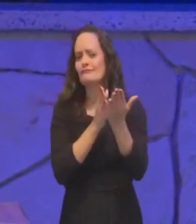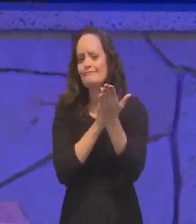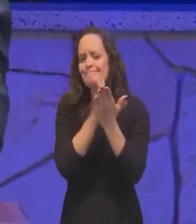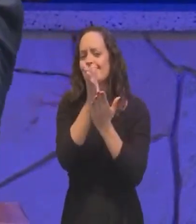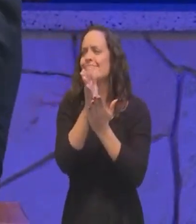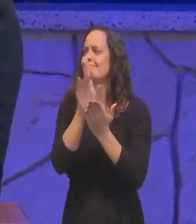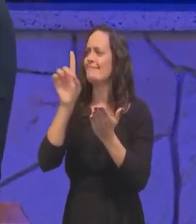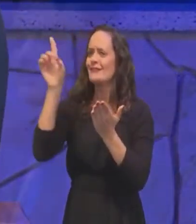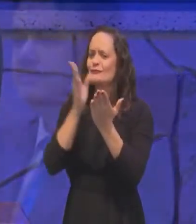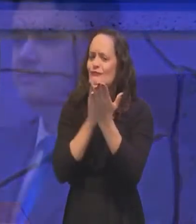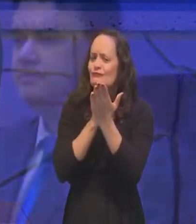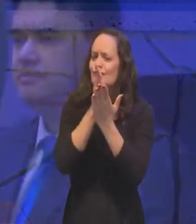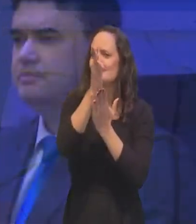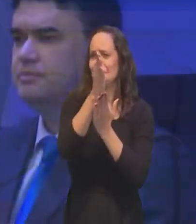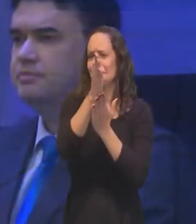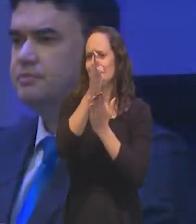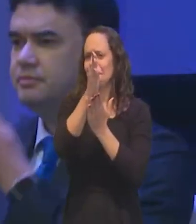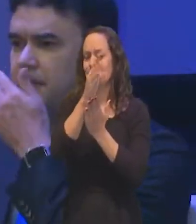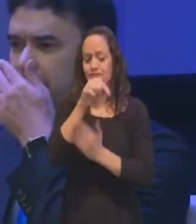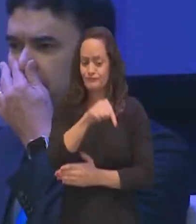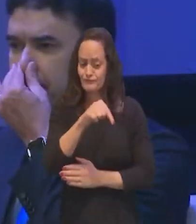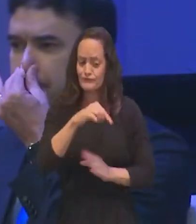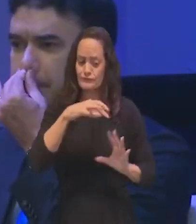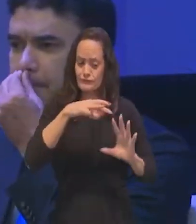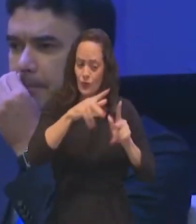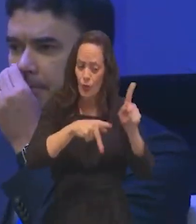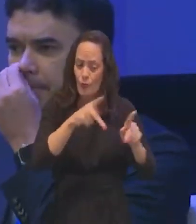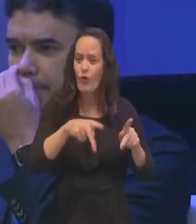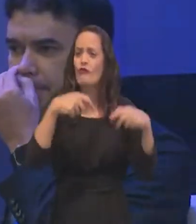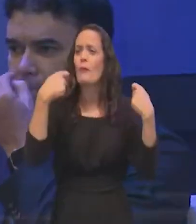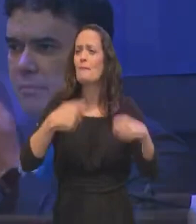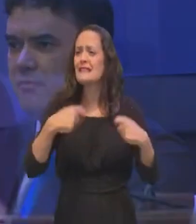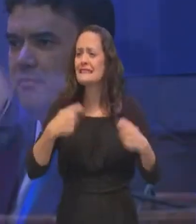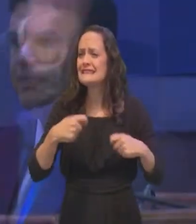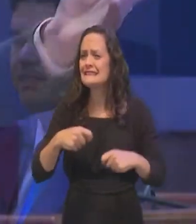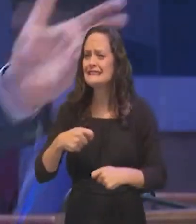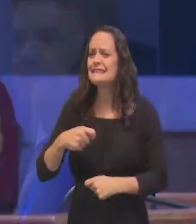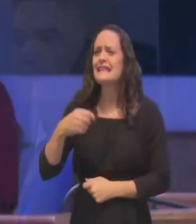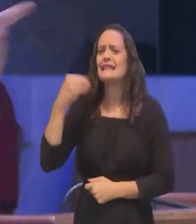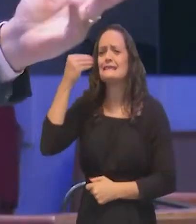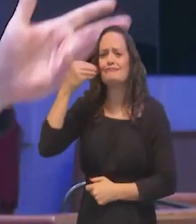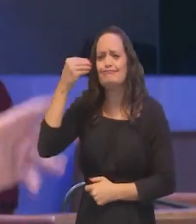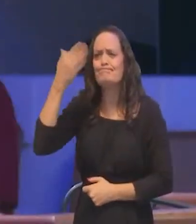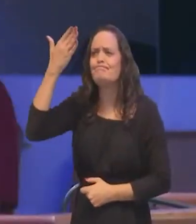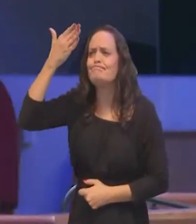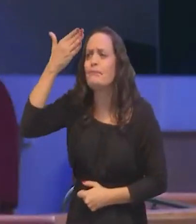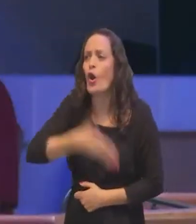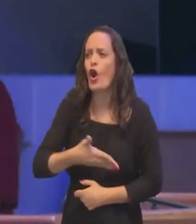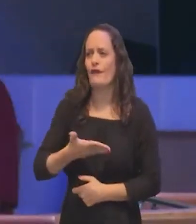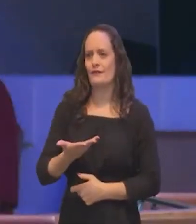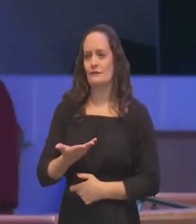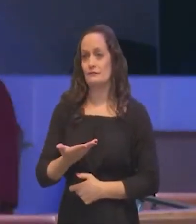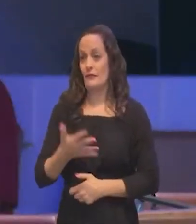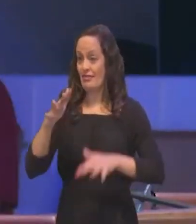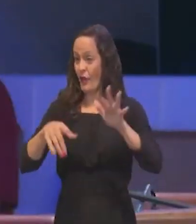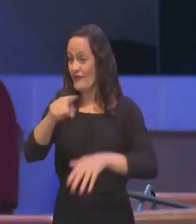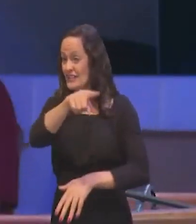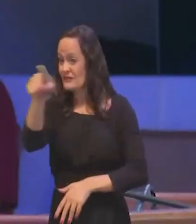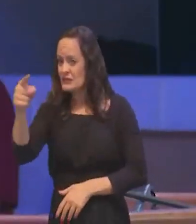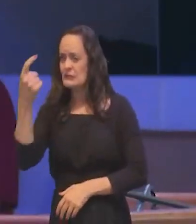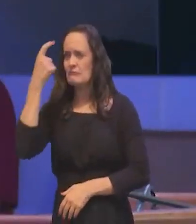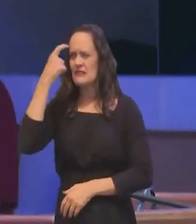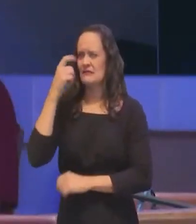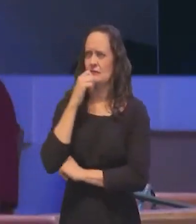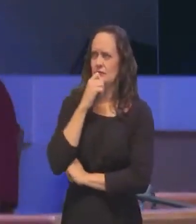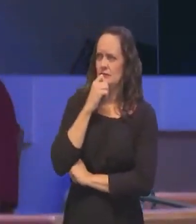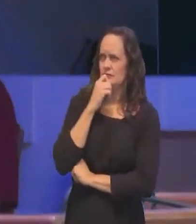igreja precisa passar pela terra, precisa passar pela prova. E aí uma discussão que você talvez tenha pensado logo por ter